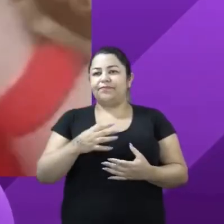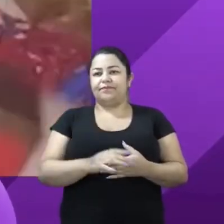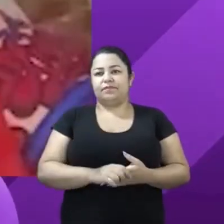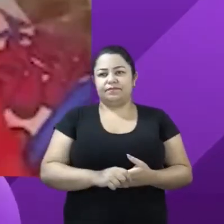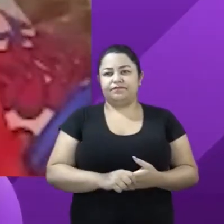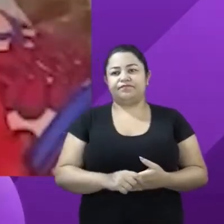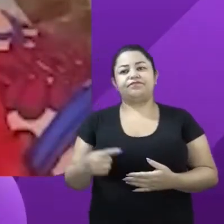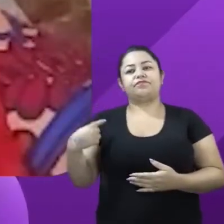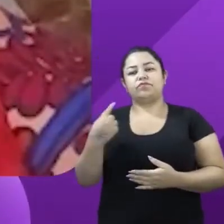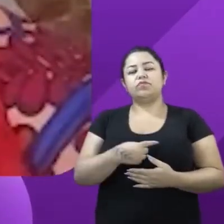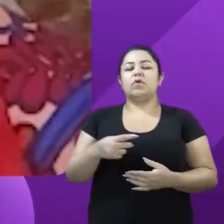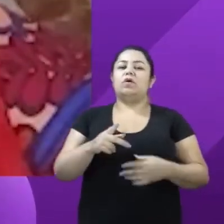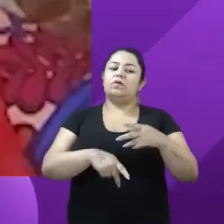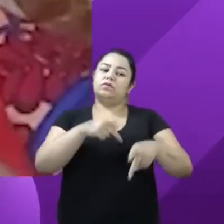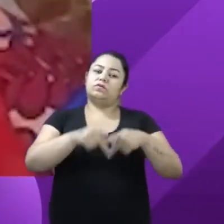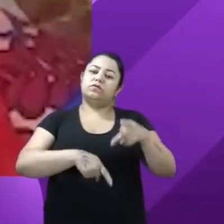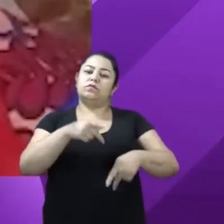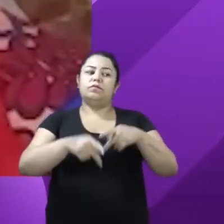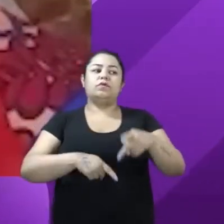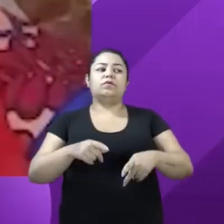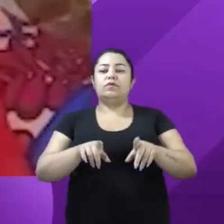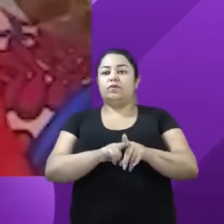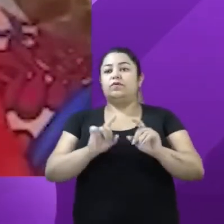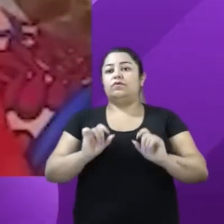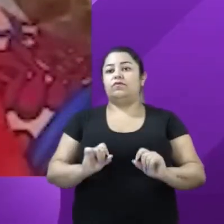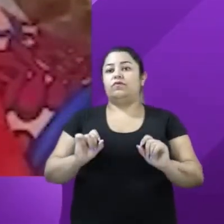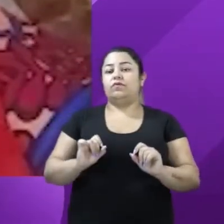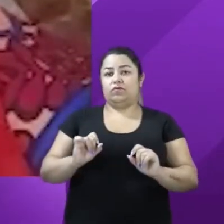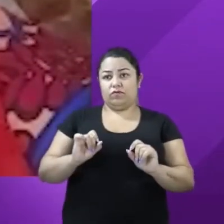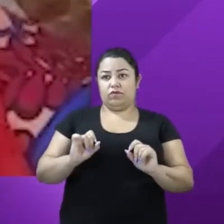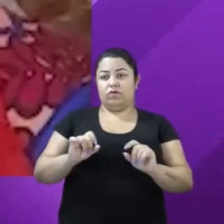no nosso povo de axé, com